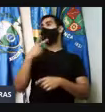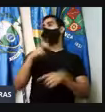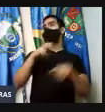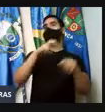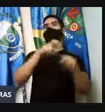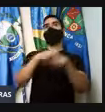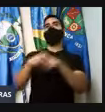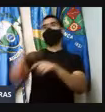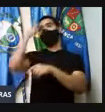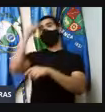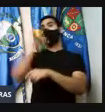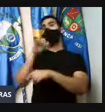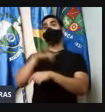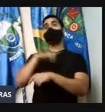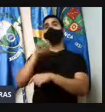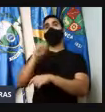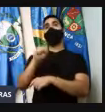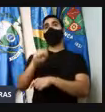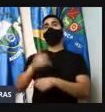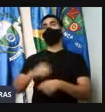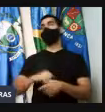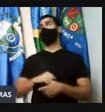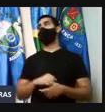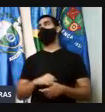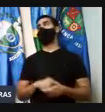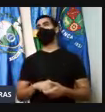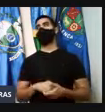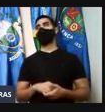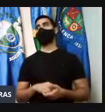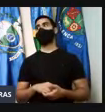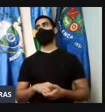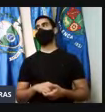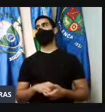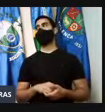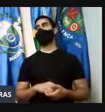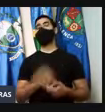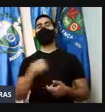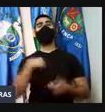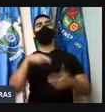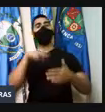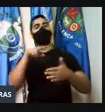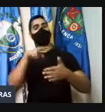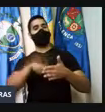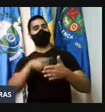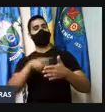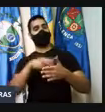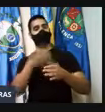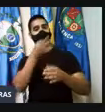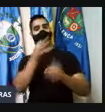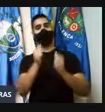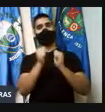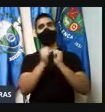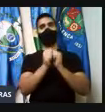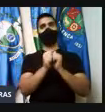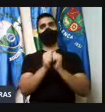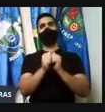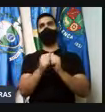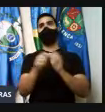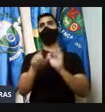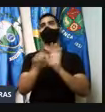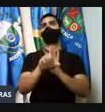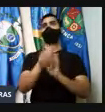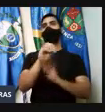tiver 8 vereadores, eu ponho. Então, eu vou ler o parecer conjunto referente à Lei